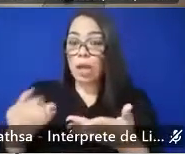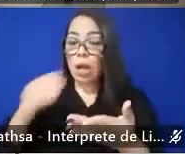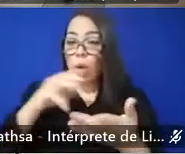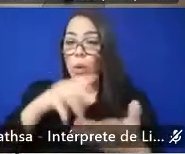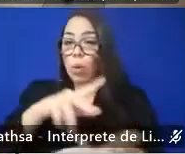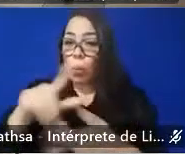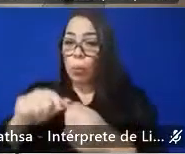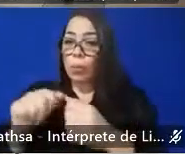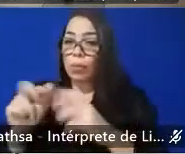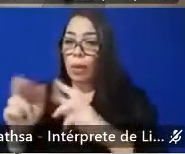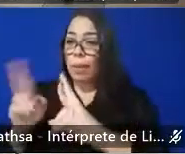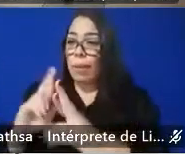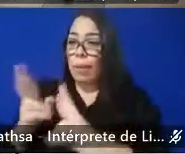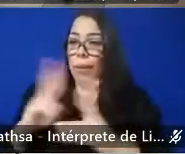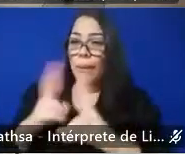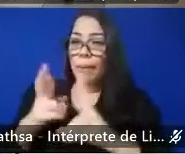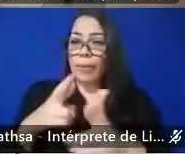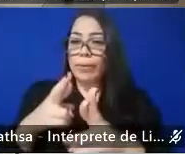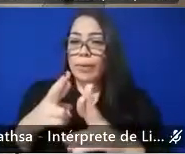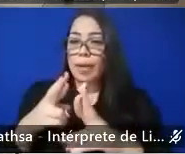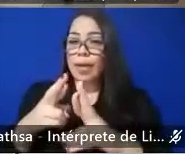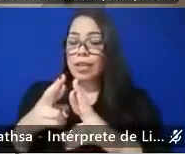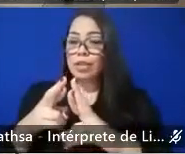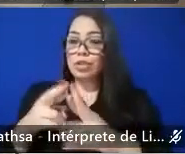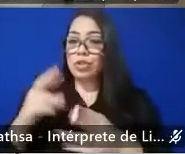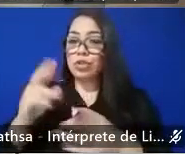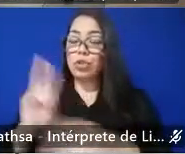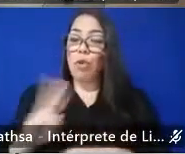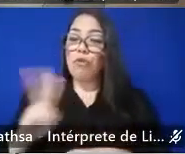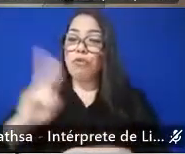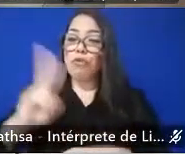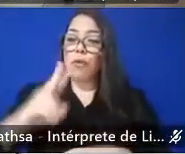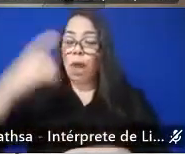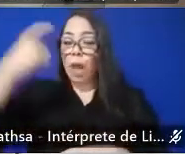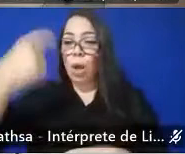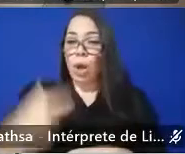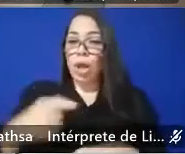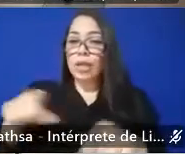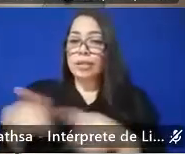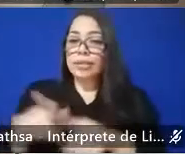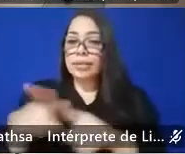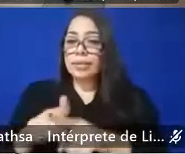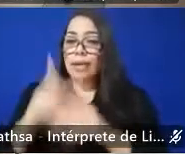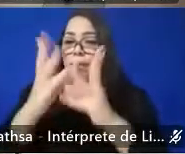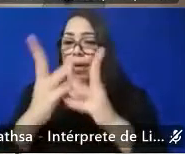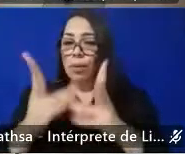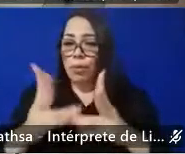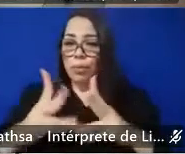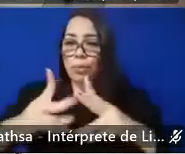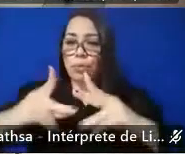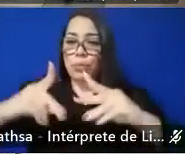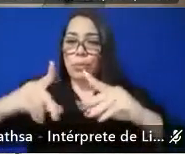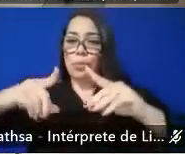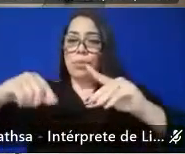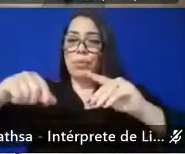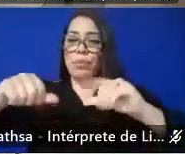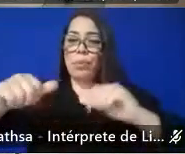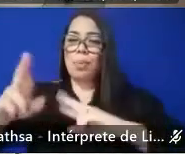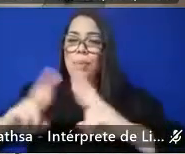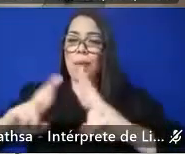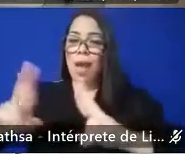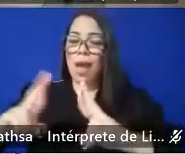incomum dos valores éticos e de fluidez exagerada nas relações interpessoais e